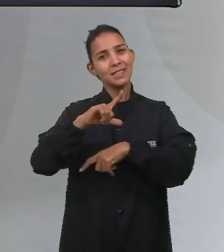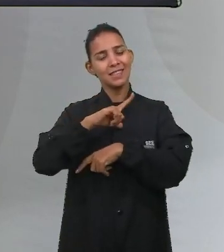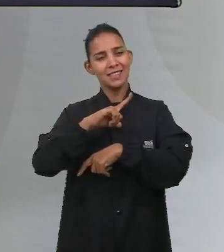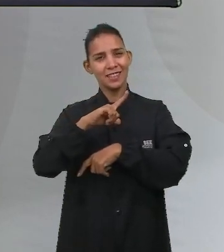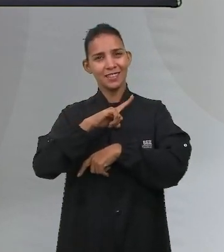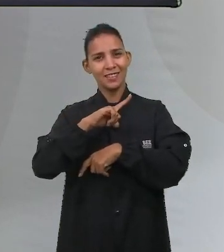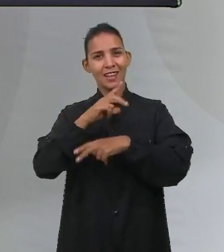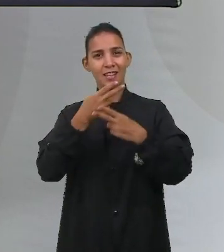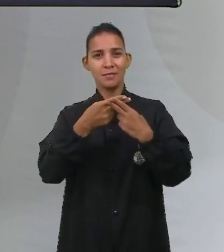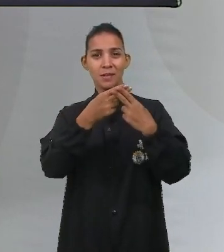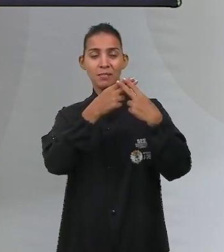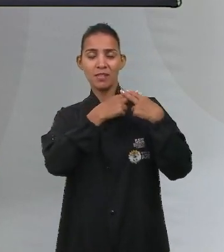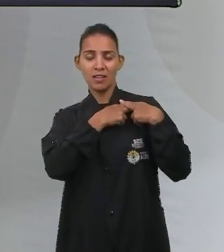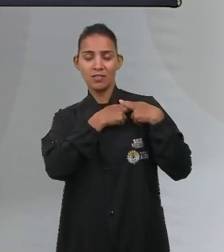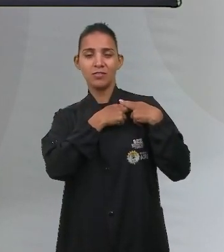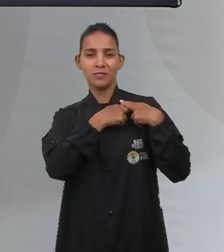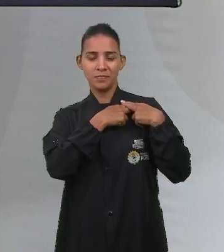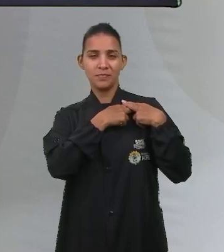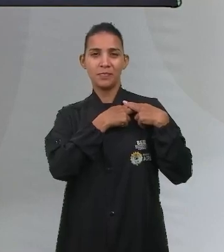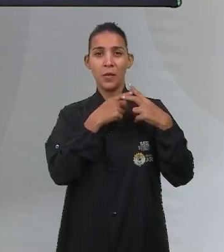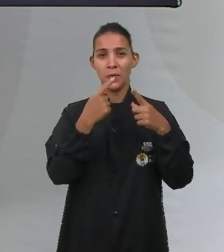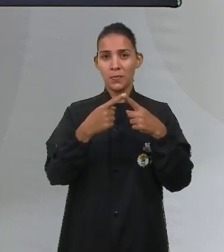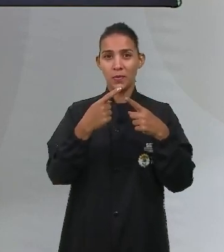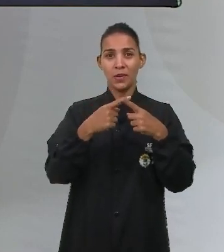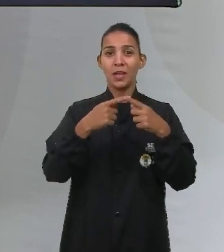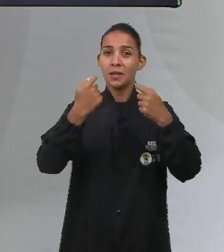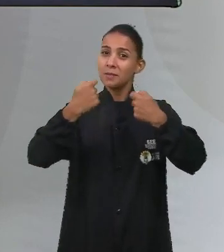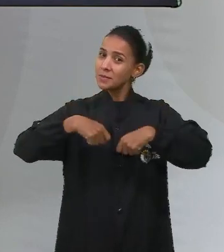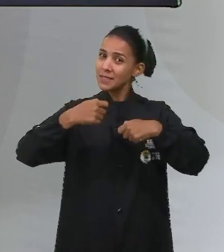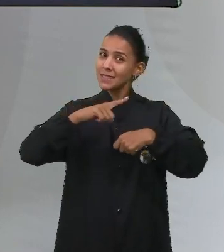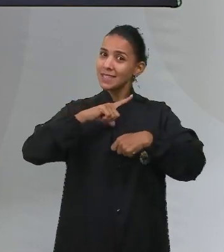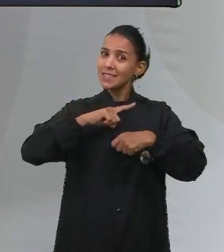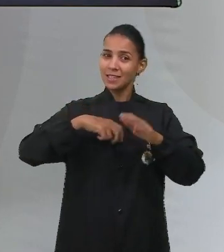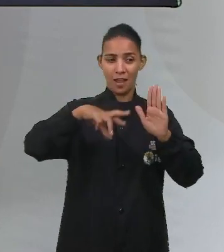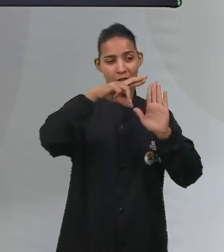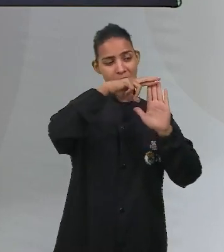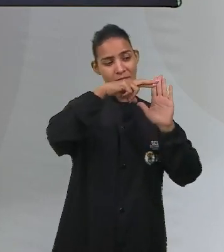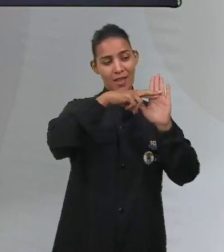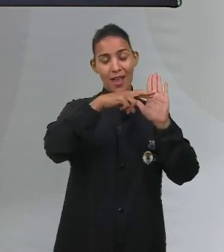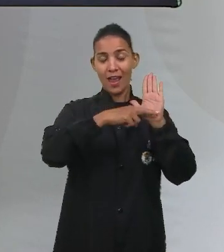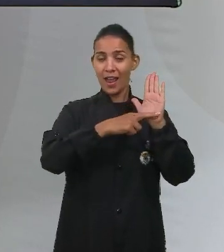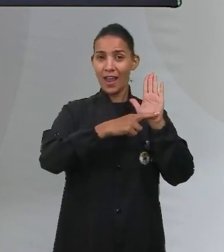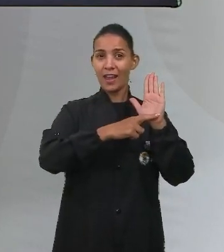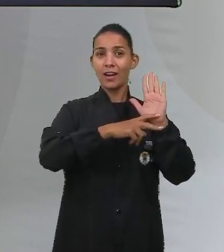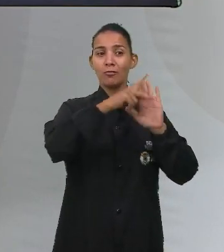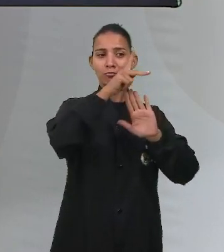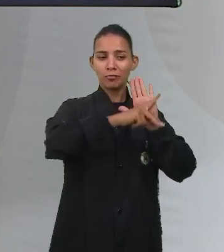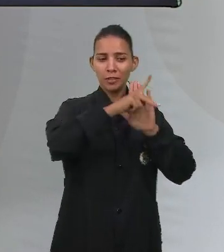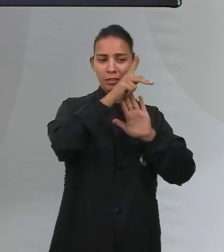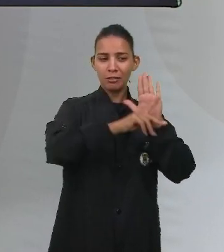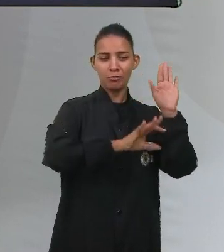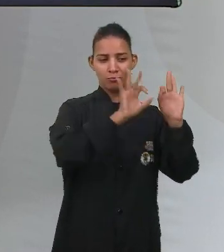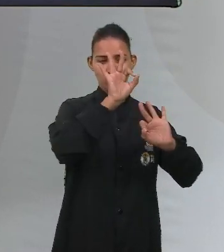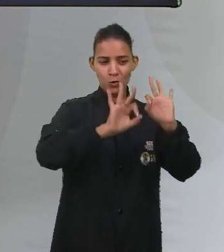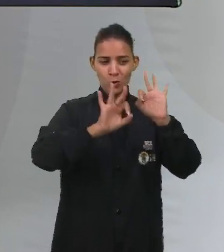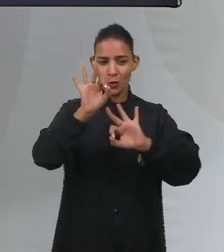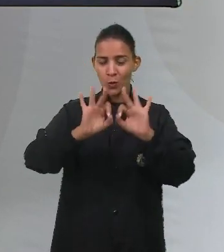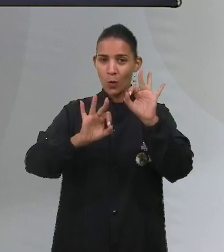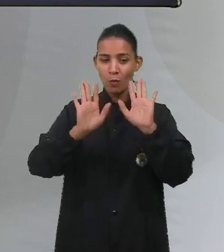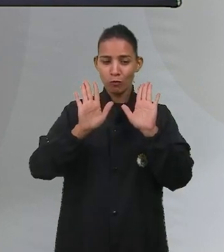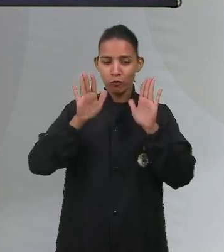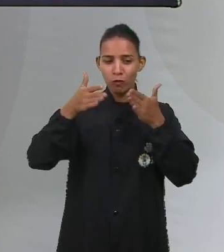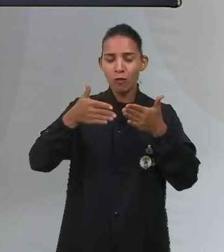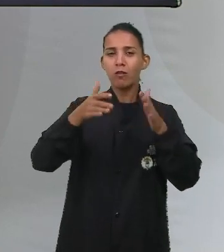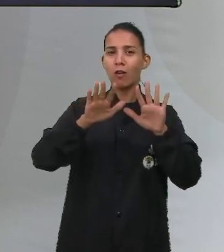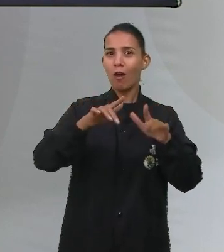empresa, né, estabeleça também os limites e que haja um planejamento todo voltado, digamos assim, para